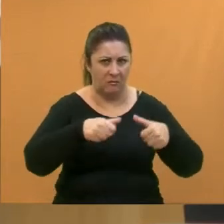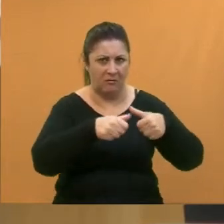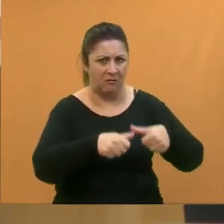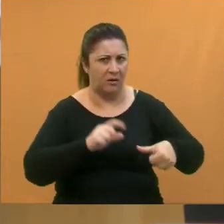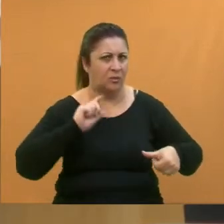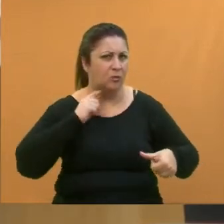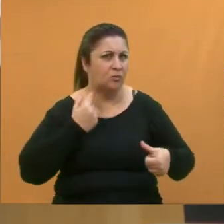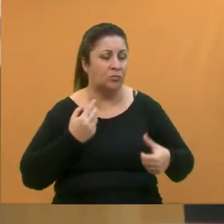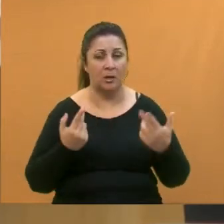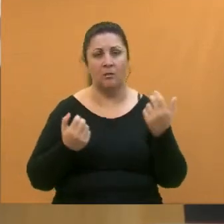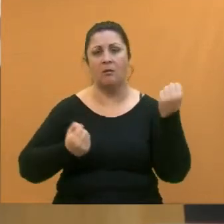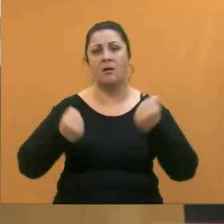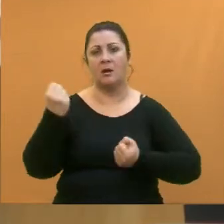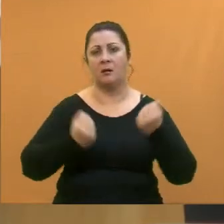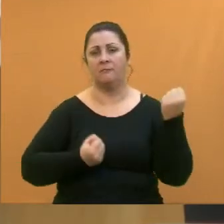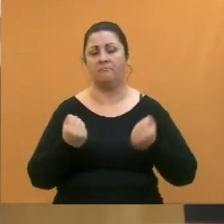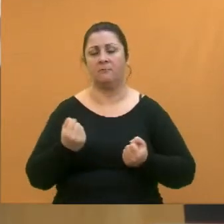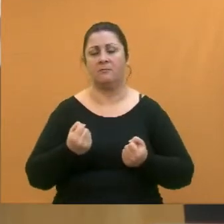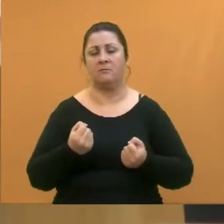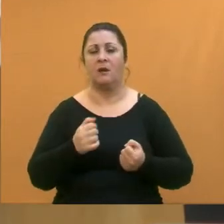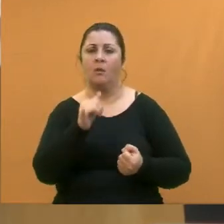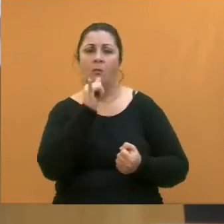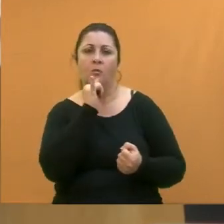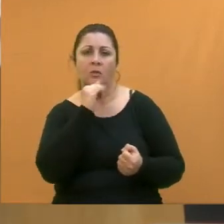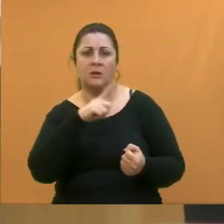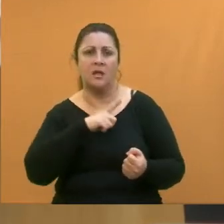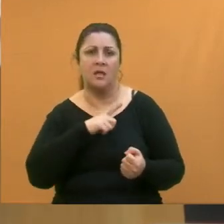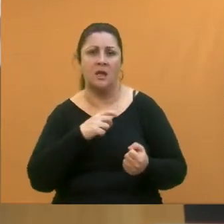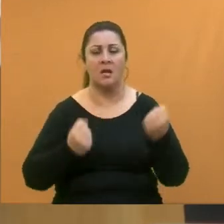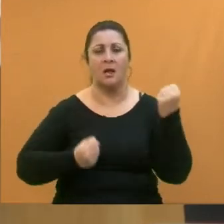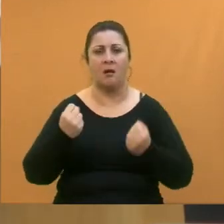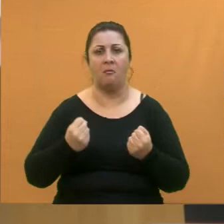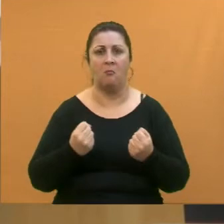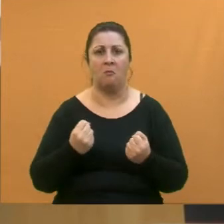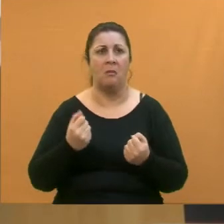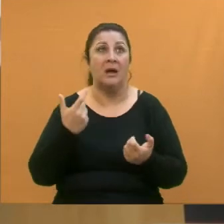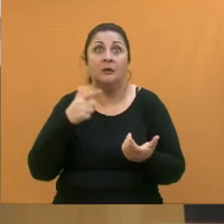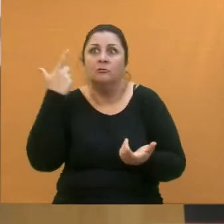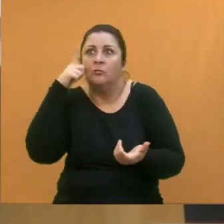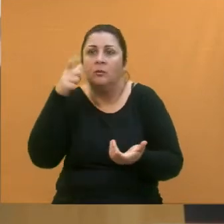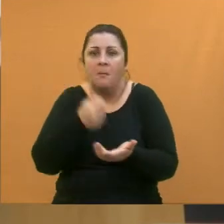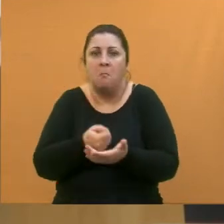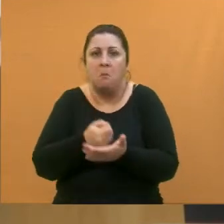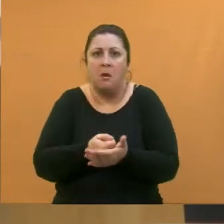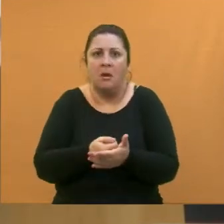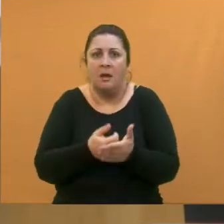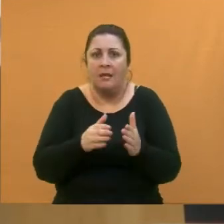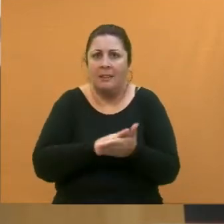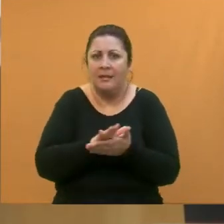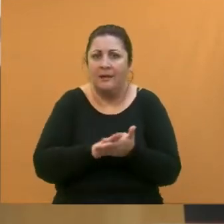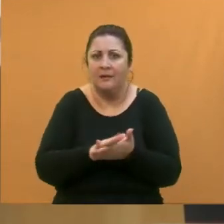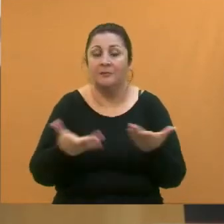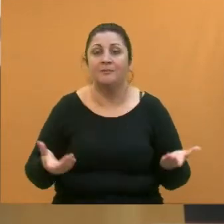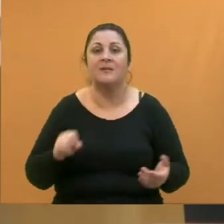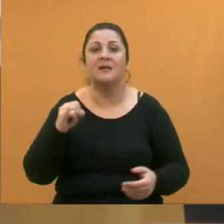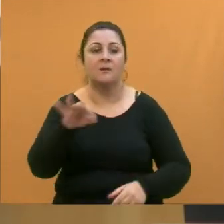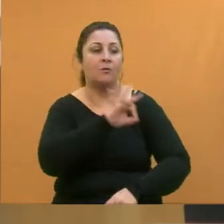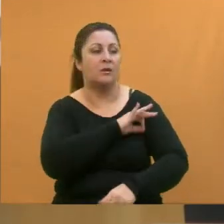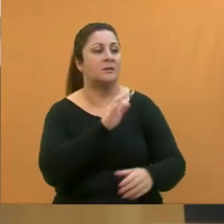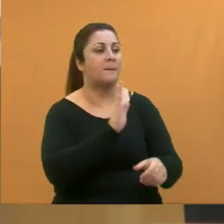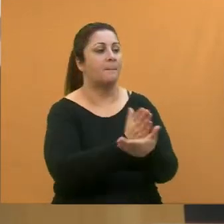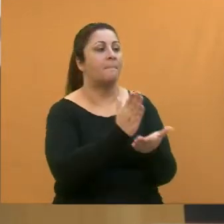seguinte, é igual um carro. Se você tem um carro, não consegue pagar o licenciamento, não consegue pagar o IPVA, o que acontece se a polícia parar